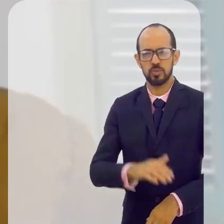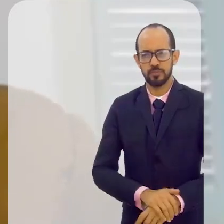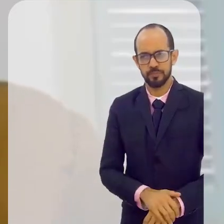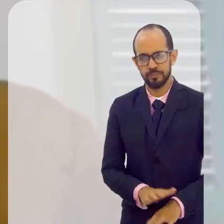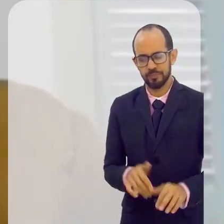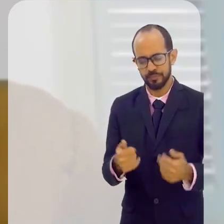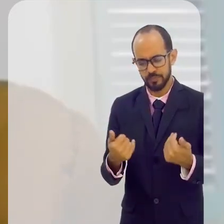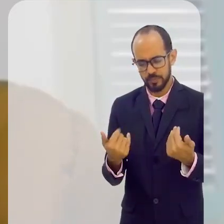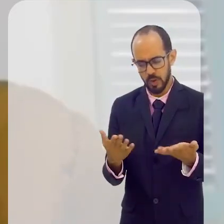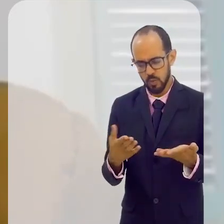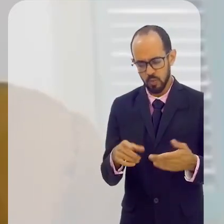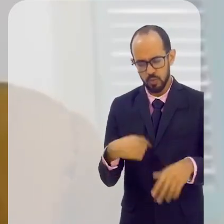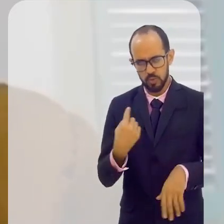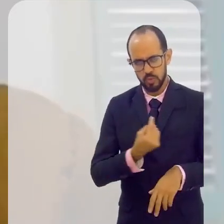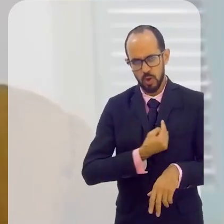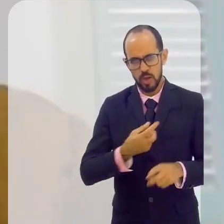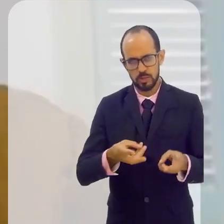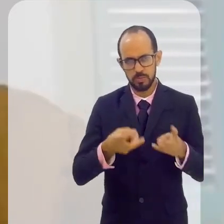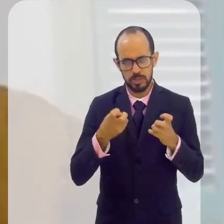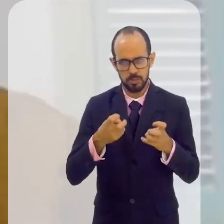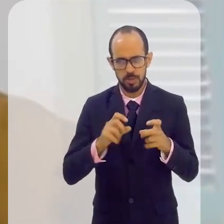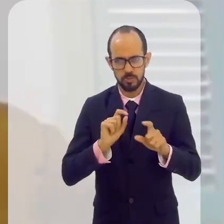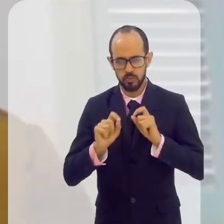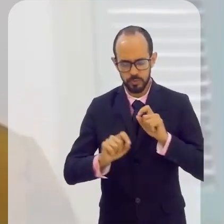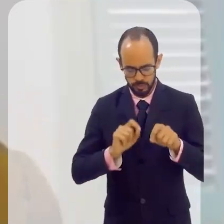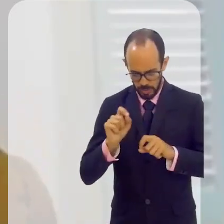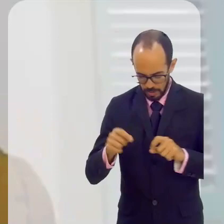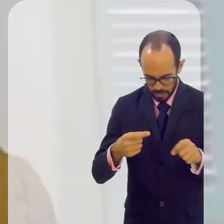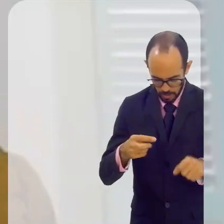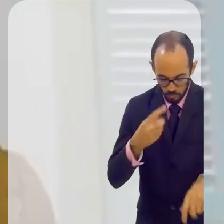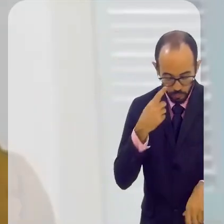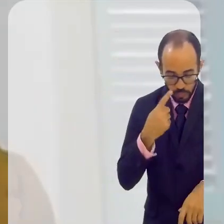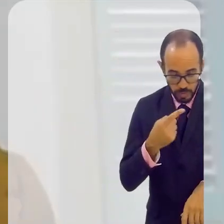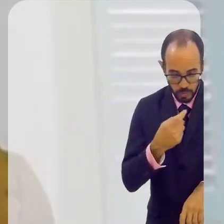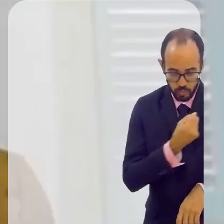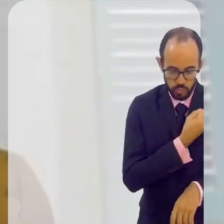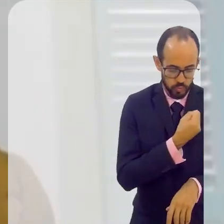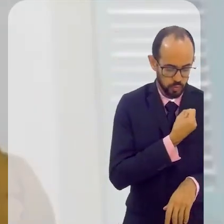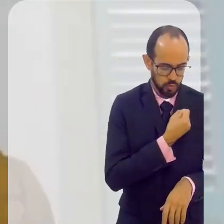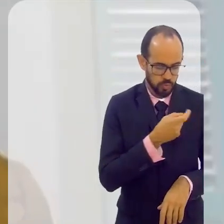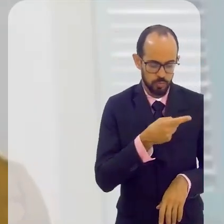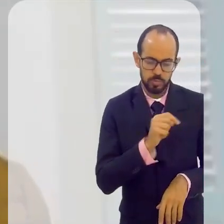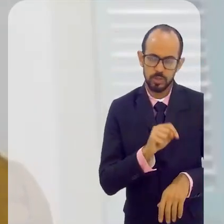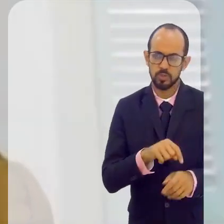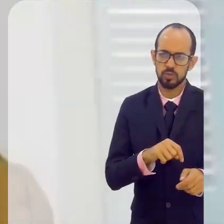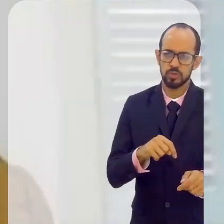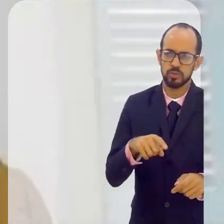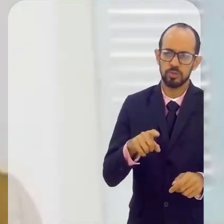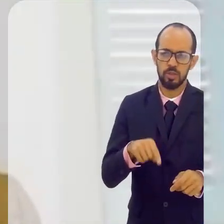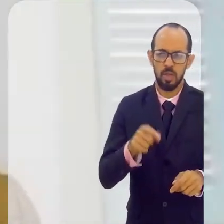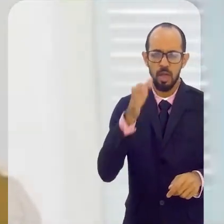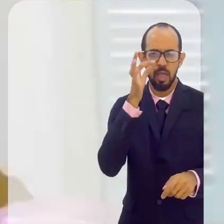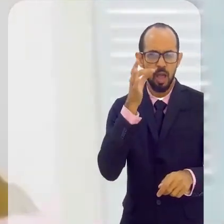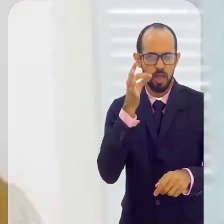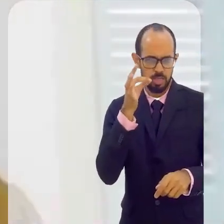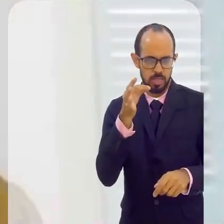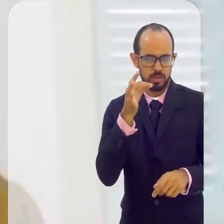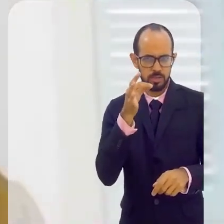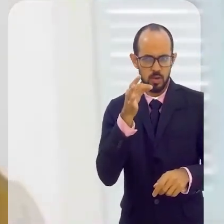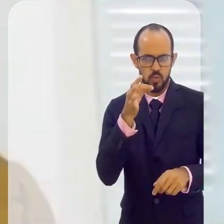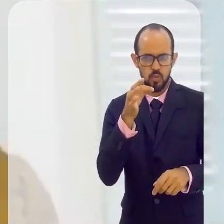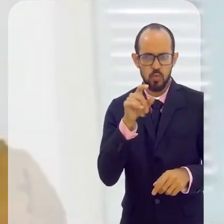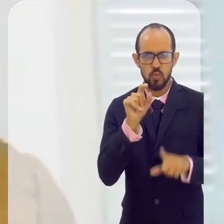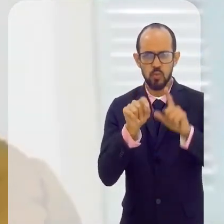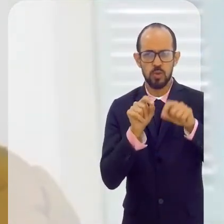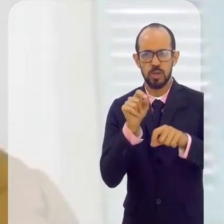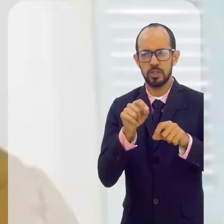Medicina. E o que a gente viu, assim, eu trouxe até os números, eu fiz esse levantamento, porque eu acho que é algo que chama atenção,